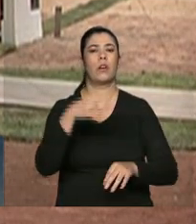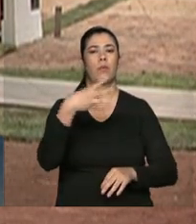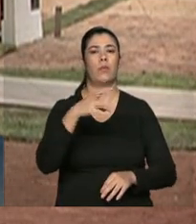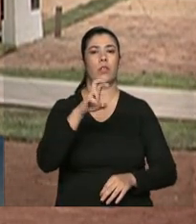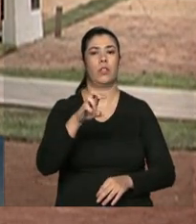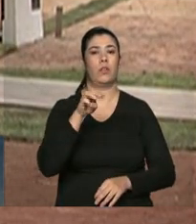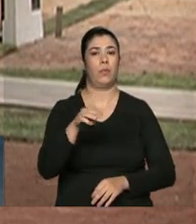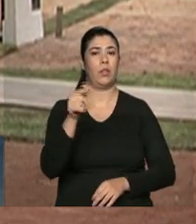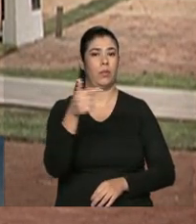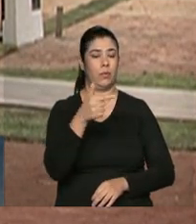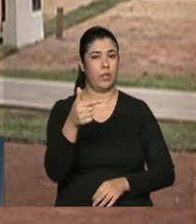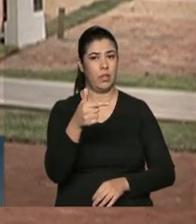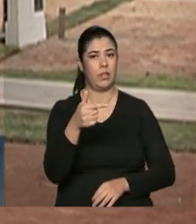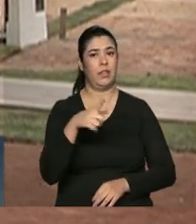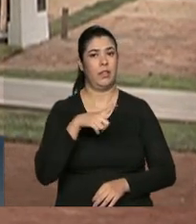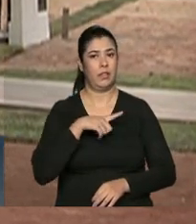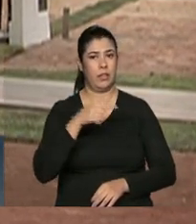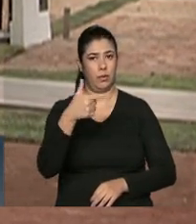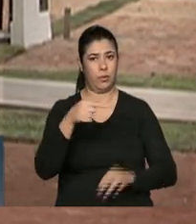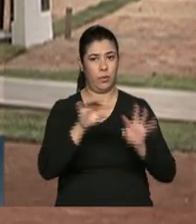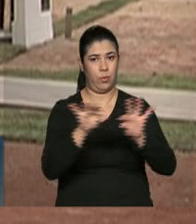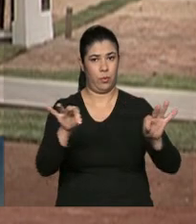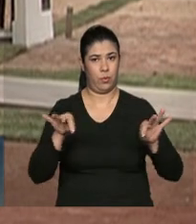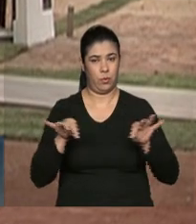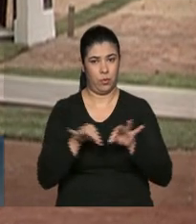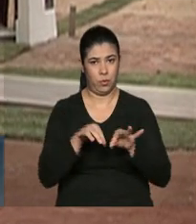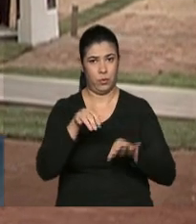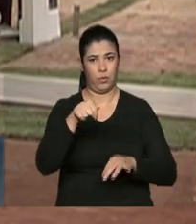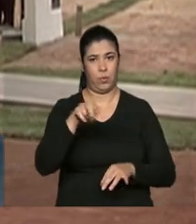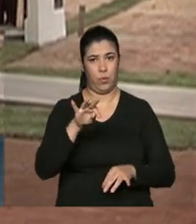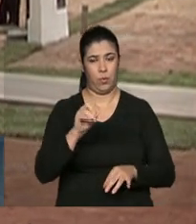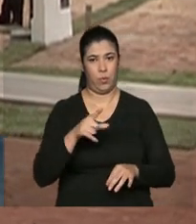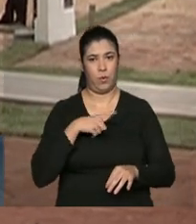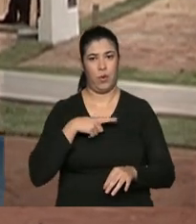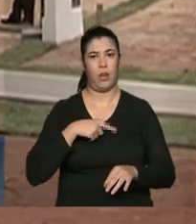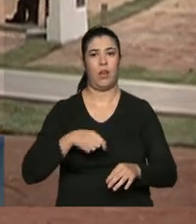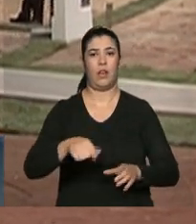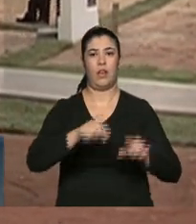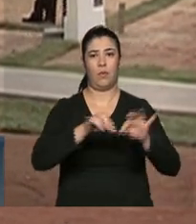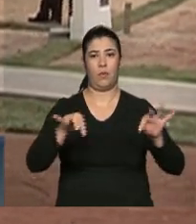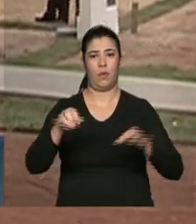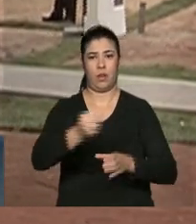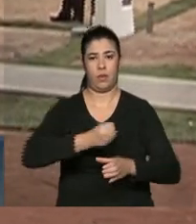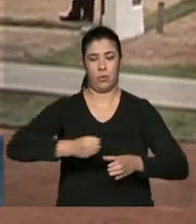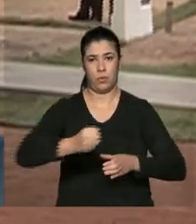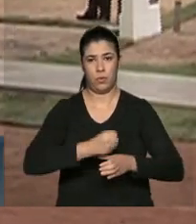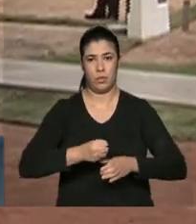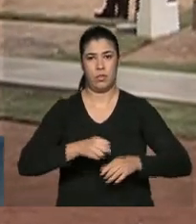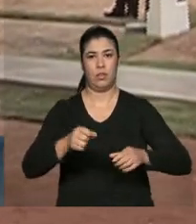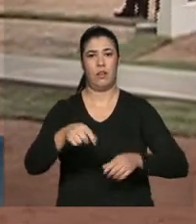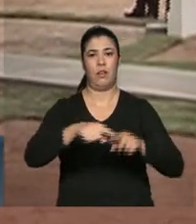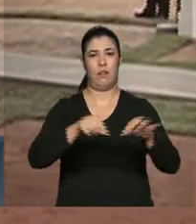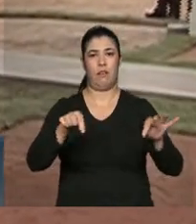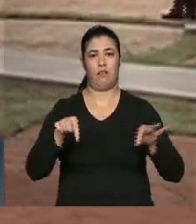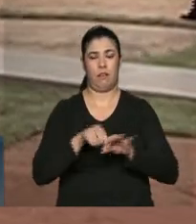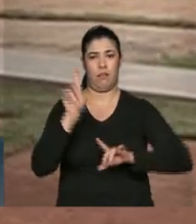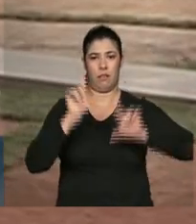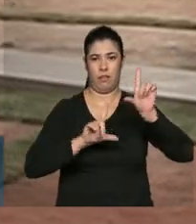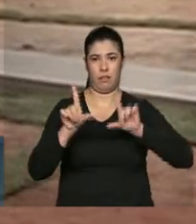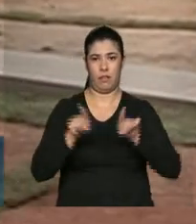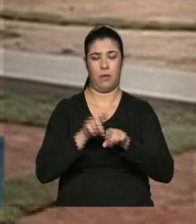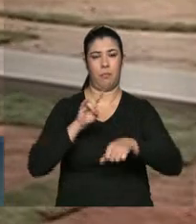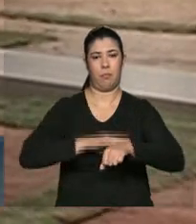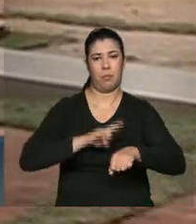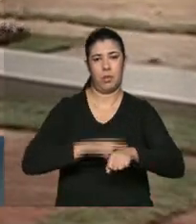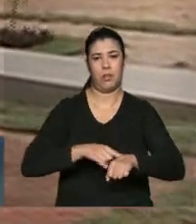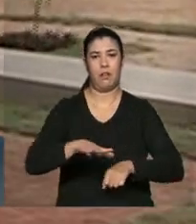quadrados, dois quartos, sala, cozinha e banheiro e área de serviço. Os condomínios já têm a infraestrutura, estão